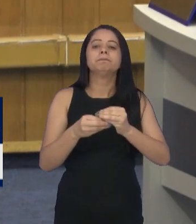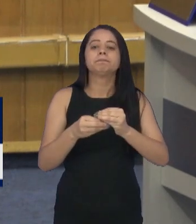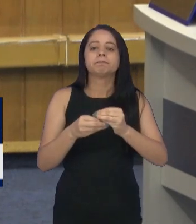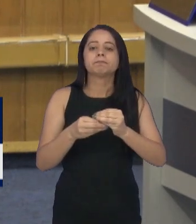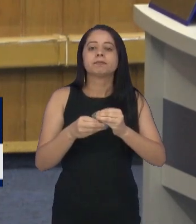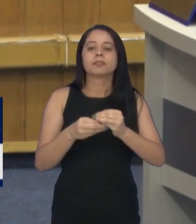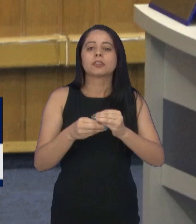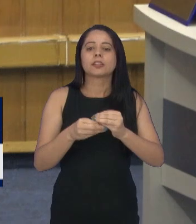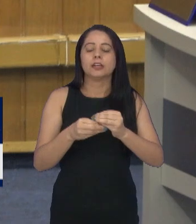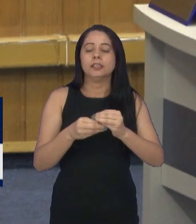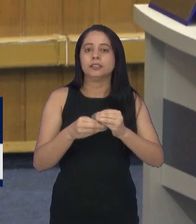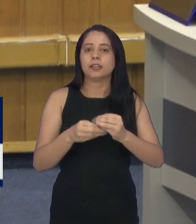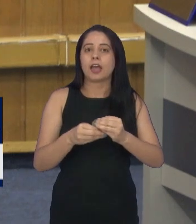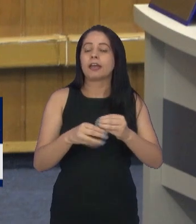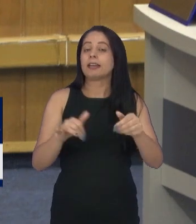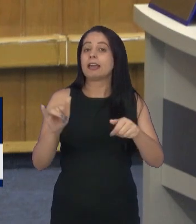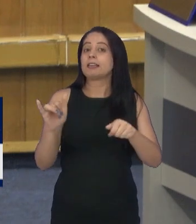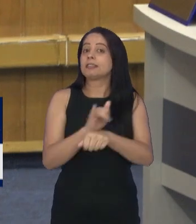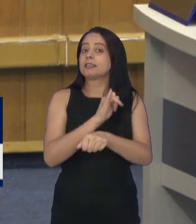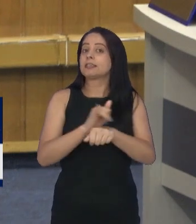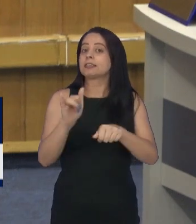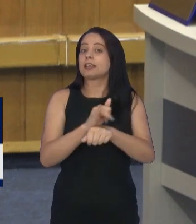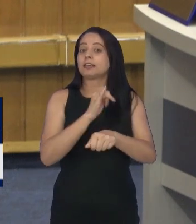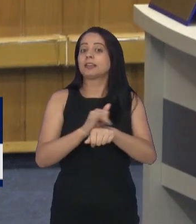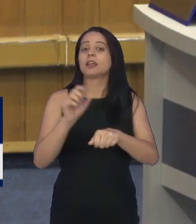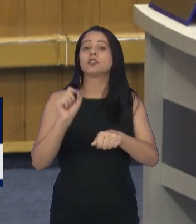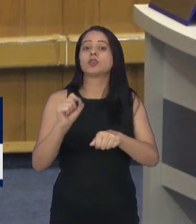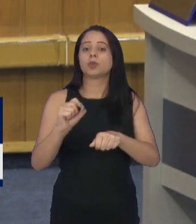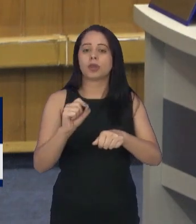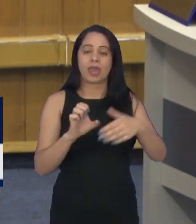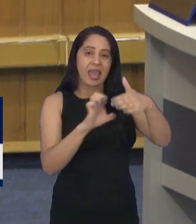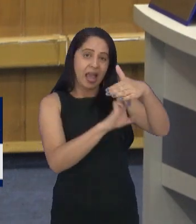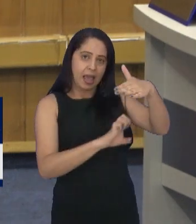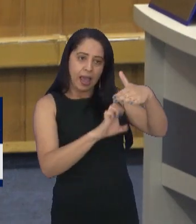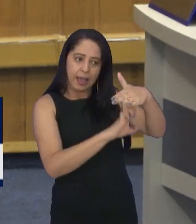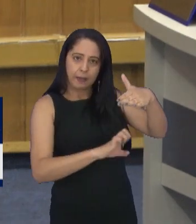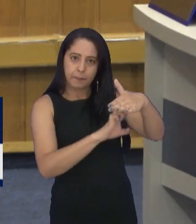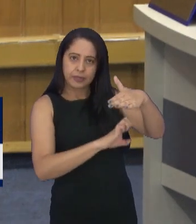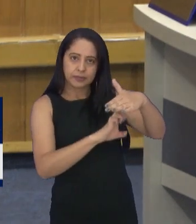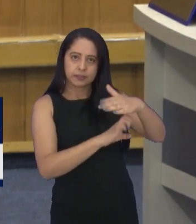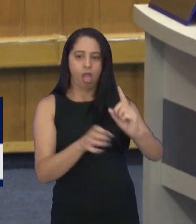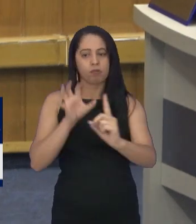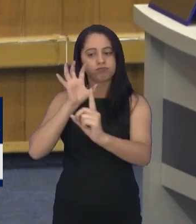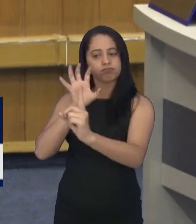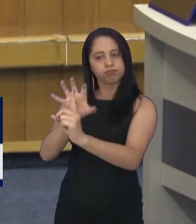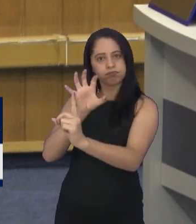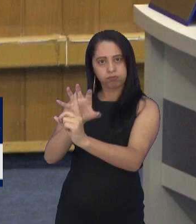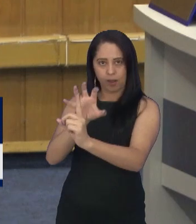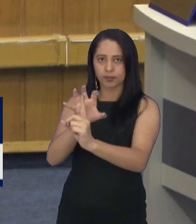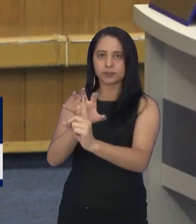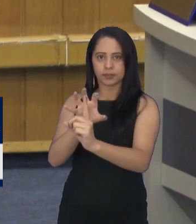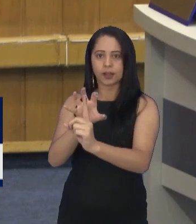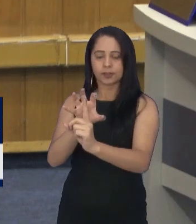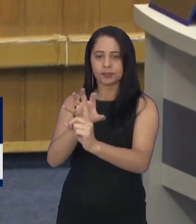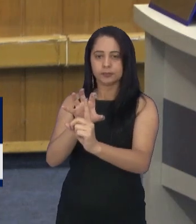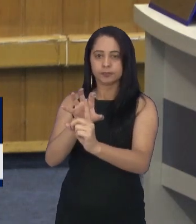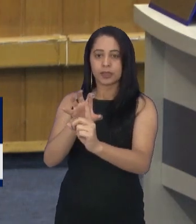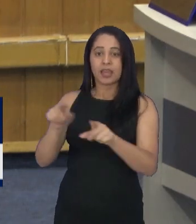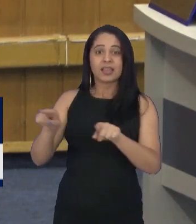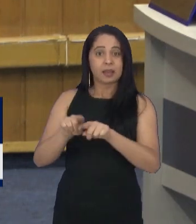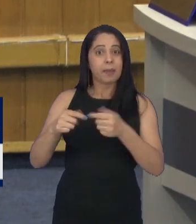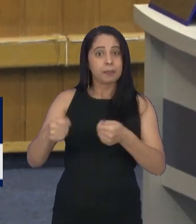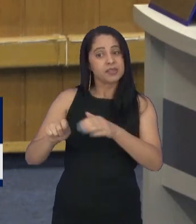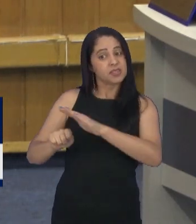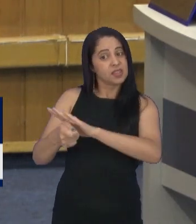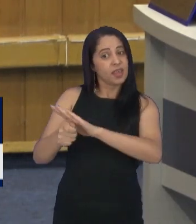a contrapartida do poder público dos empreendimentos que geram um impacto ambiental ambiental e de vizinhança, o contrapartida para se investir